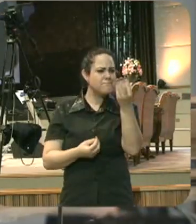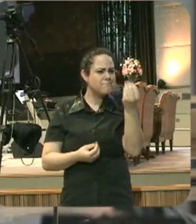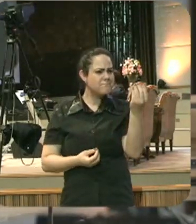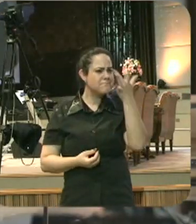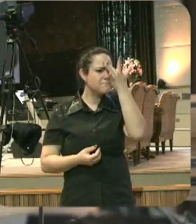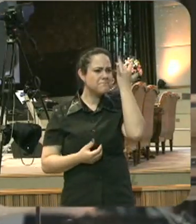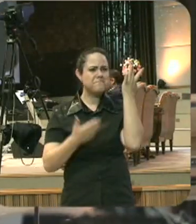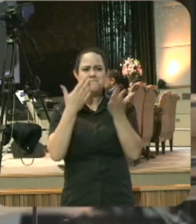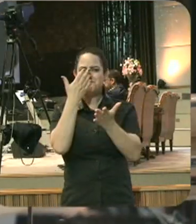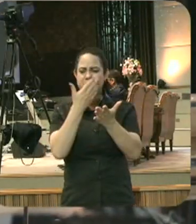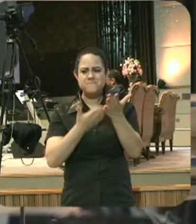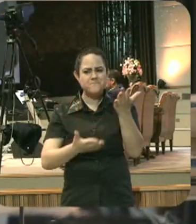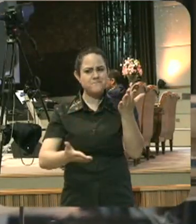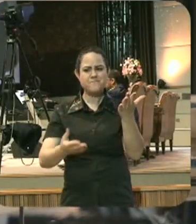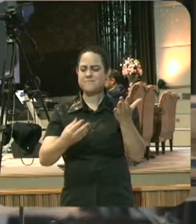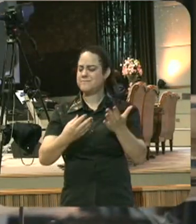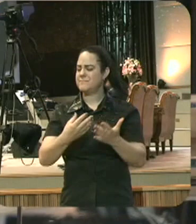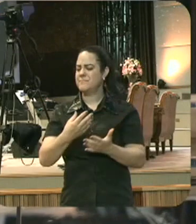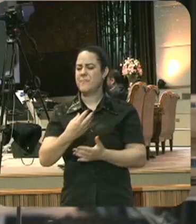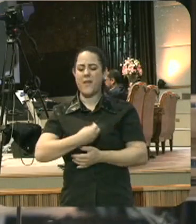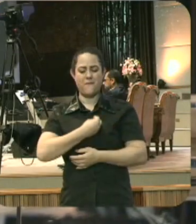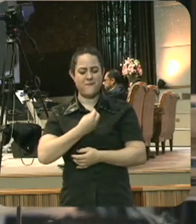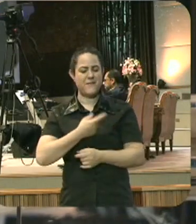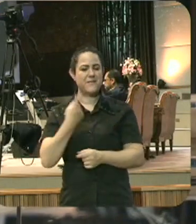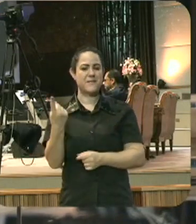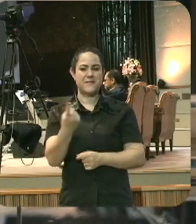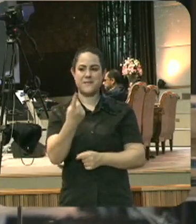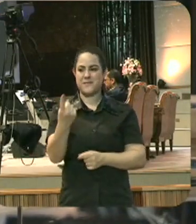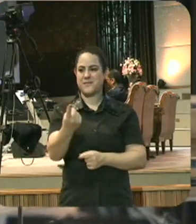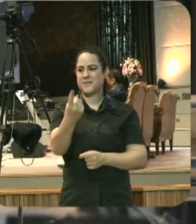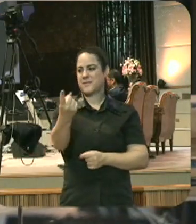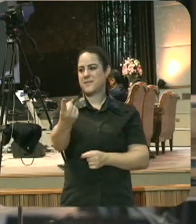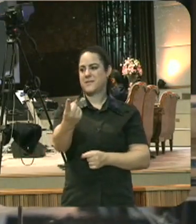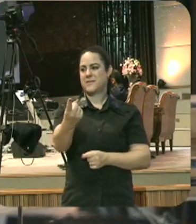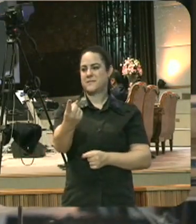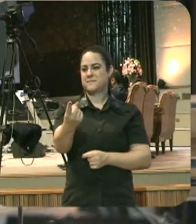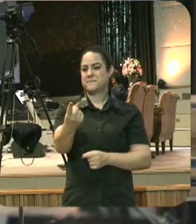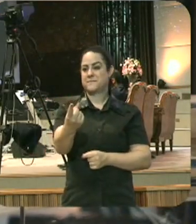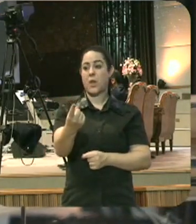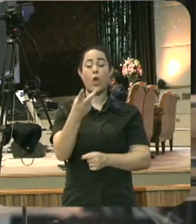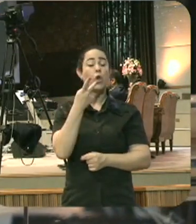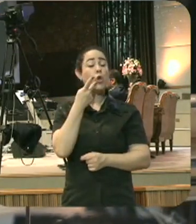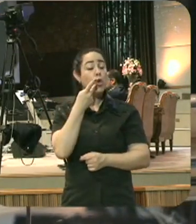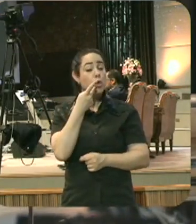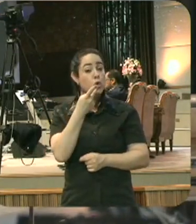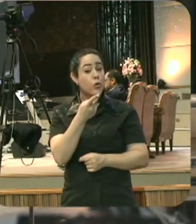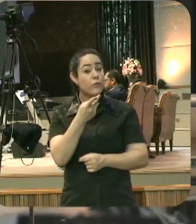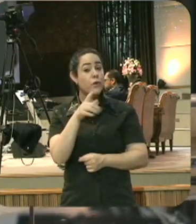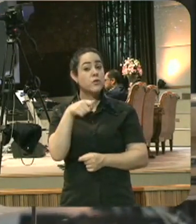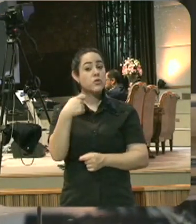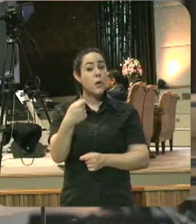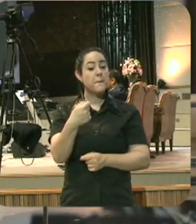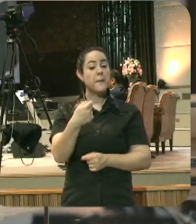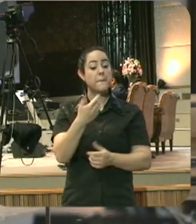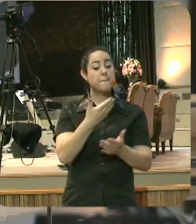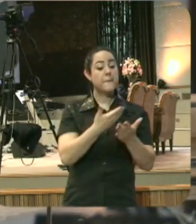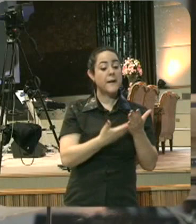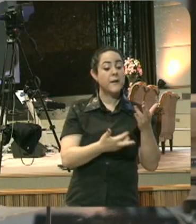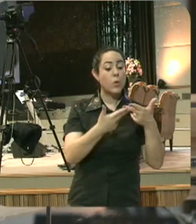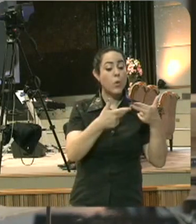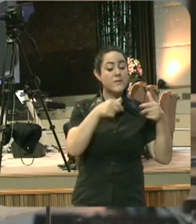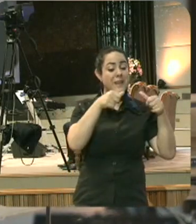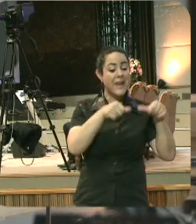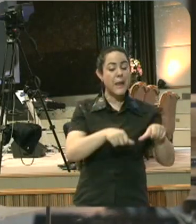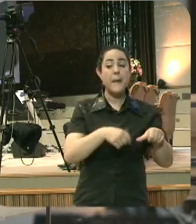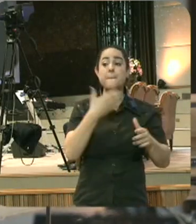está perdendo a sua vida eterna? Eu não estou falando perdendo alguma coisa aqui não, a